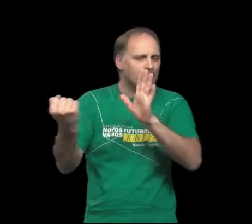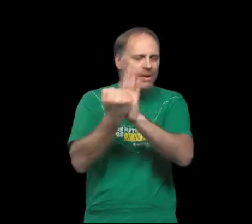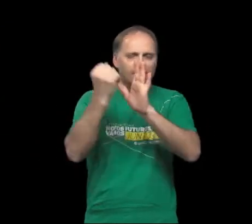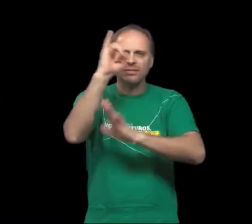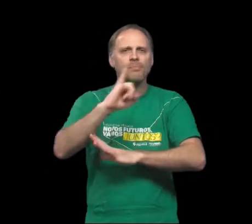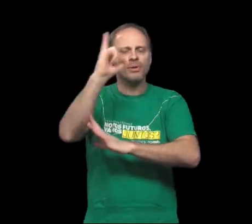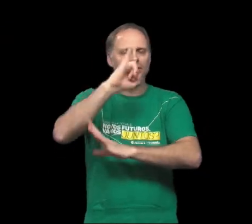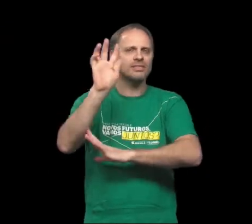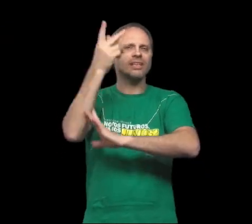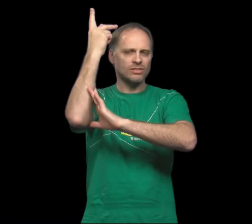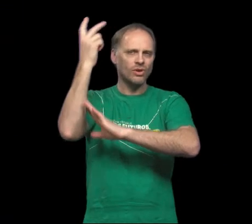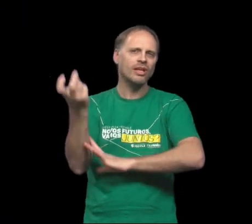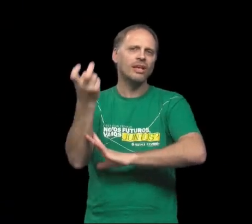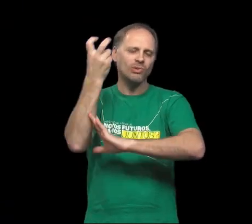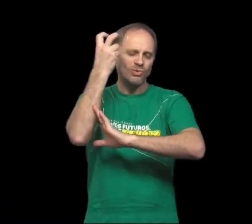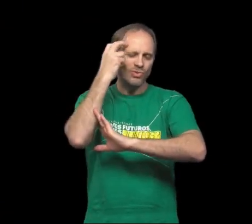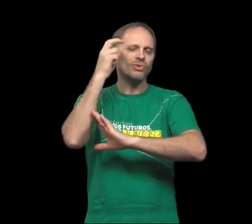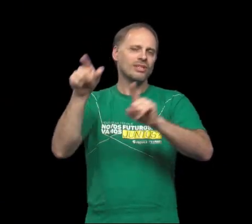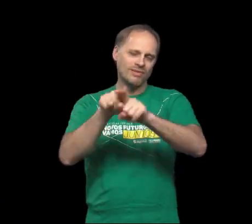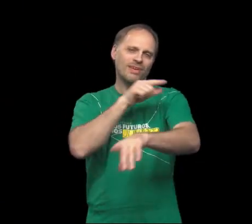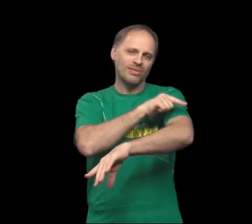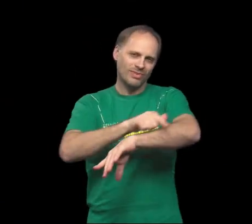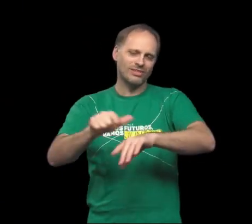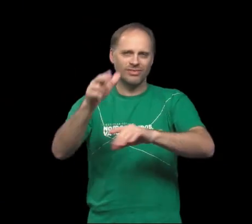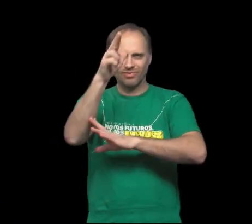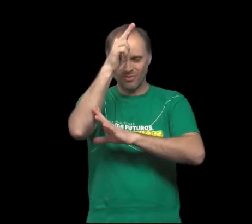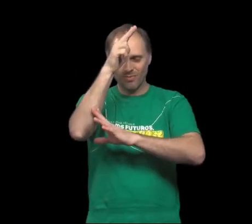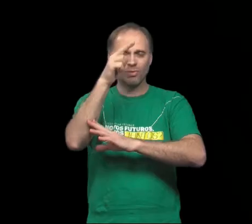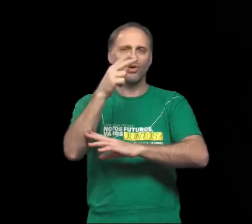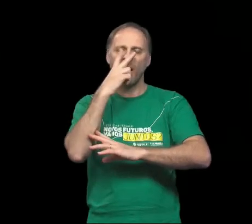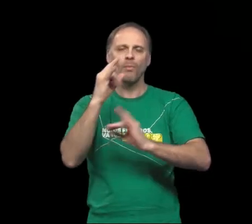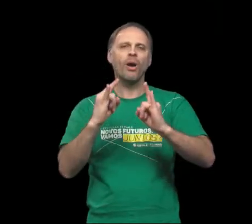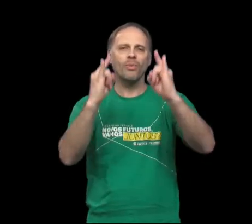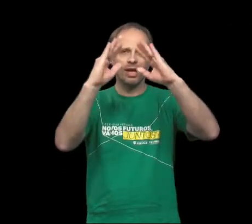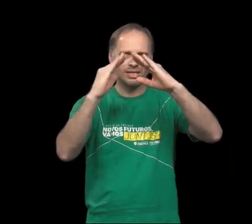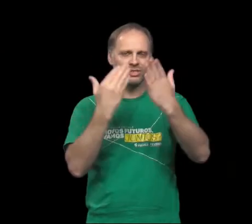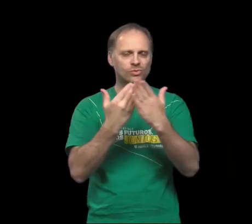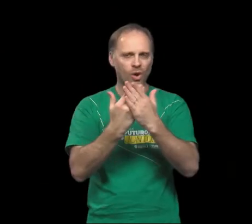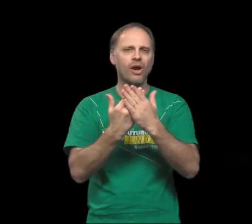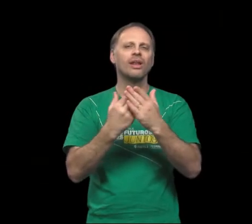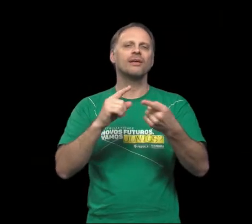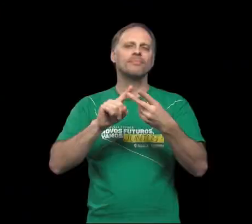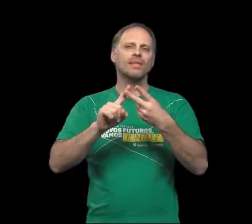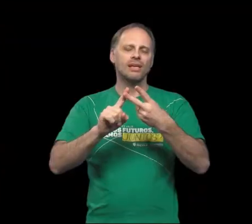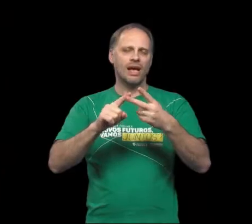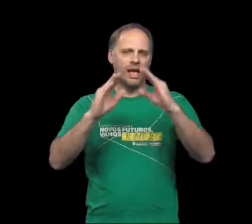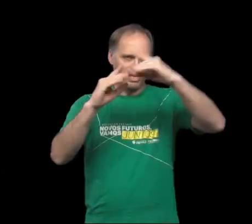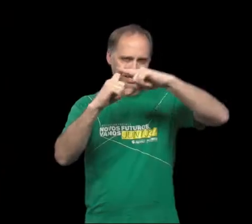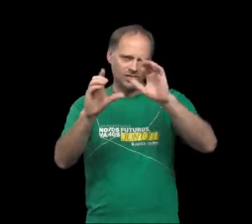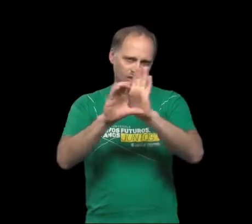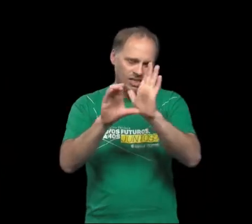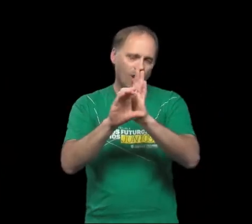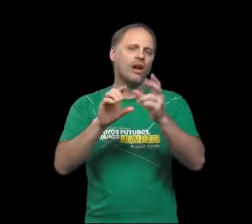pontos importantes na história da cultura e da educação de Novo Hamburgo, como o prédio do Colégio São Jacó, a